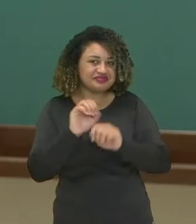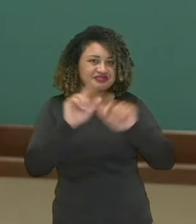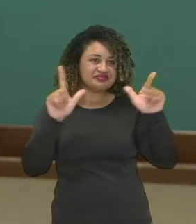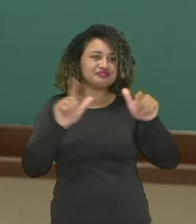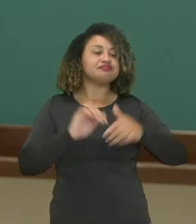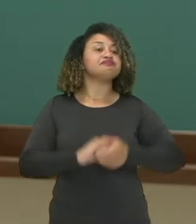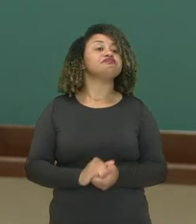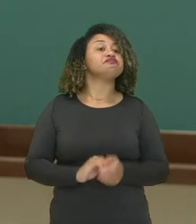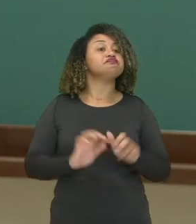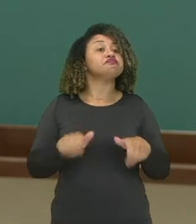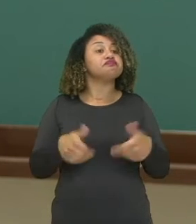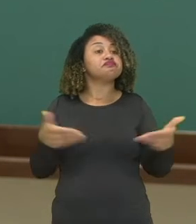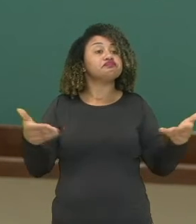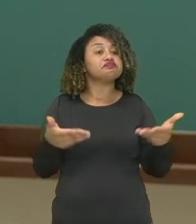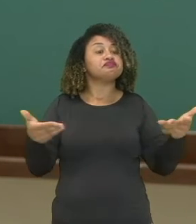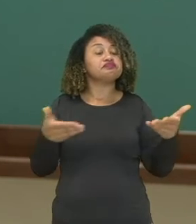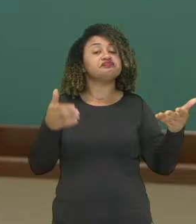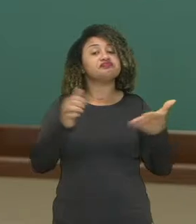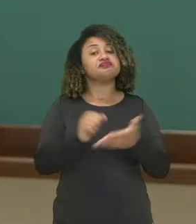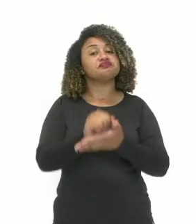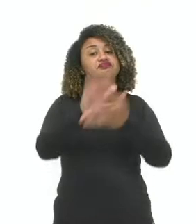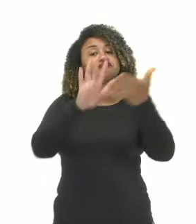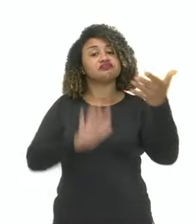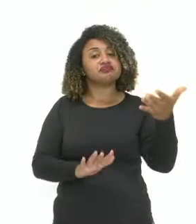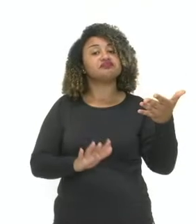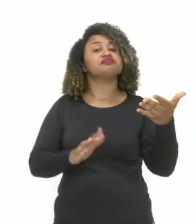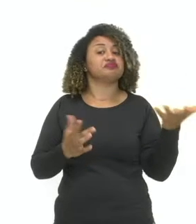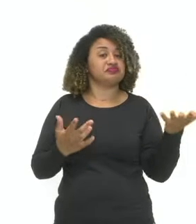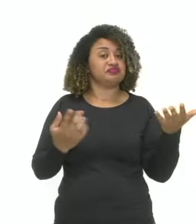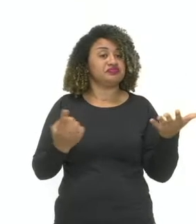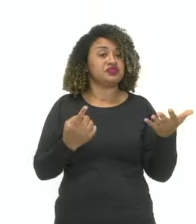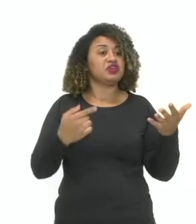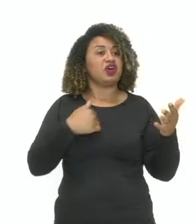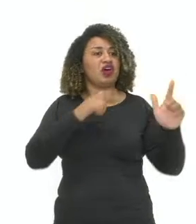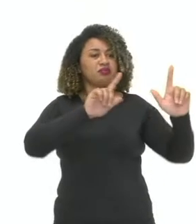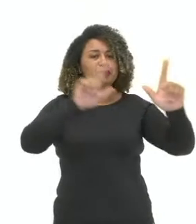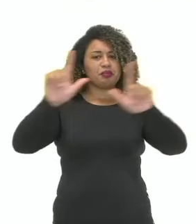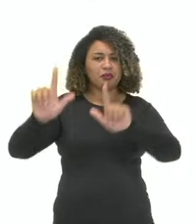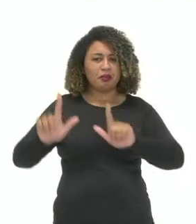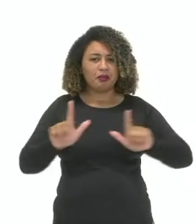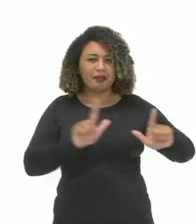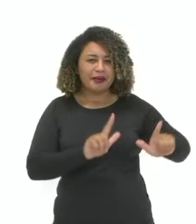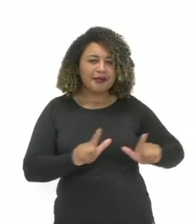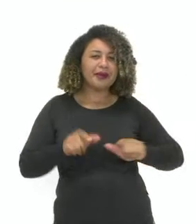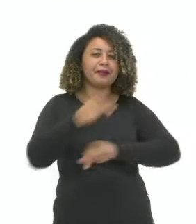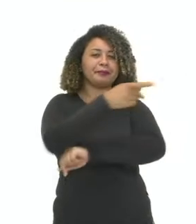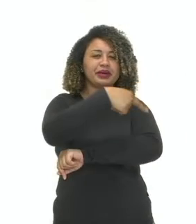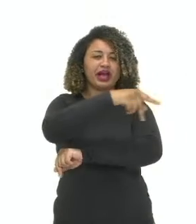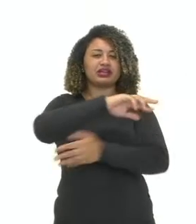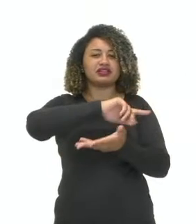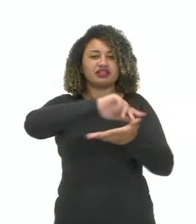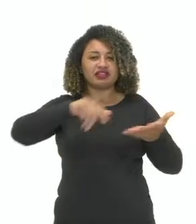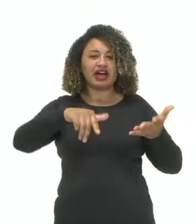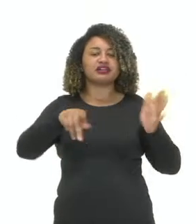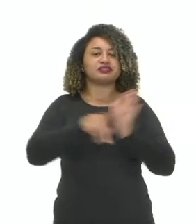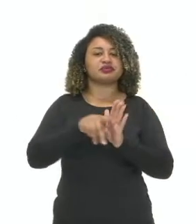Bueno, já que estamos hablando de esto, aqui nós temos muitas plazas de Curitiba,